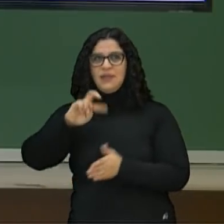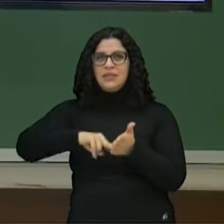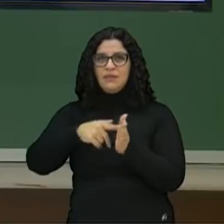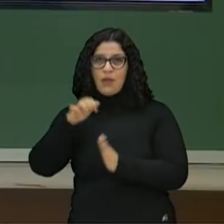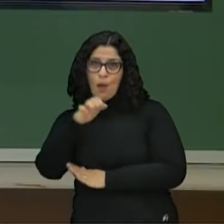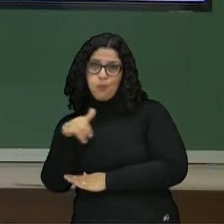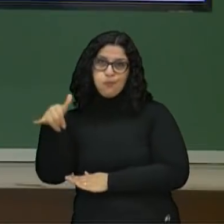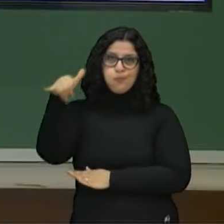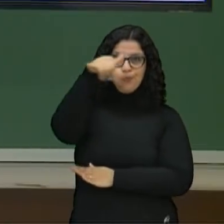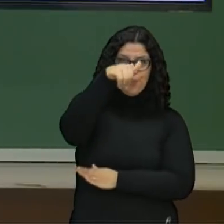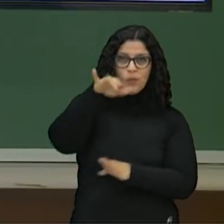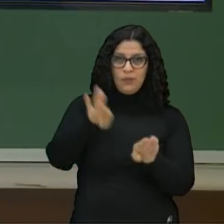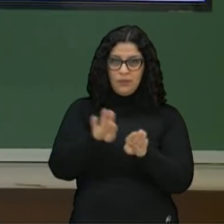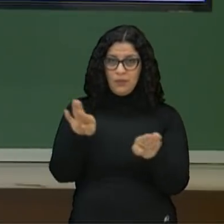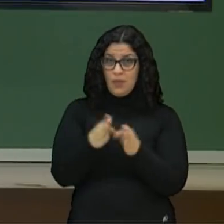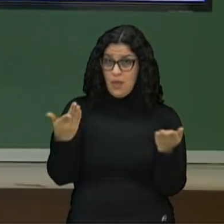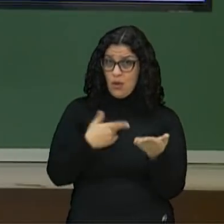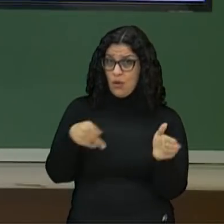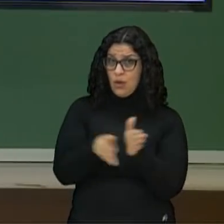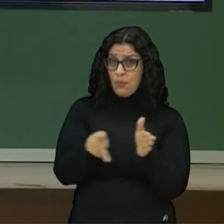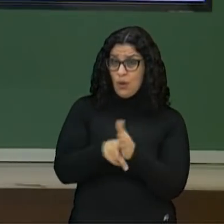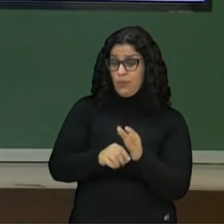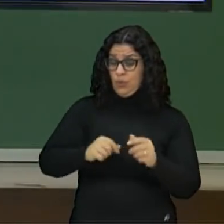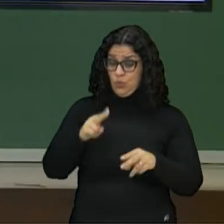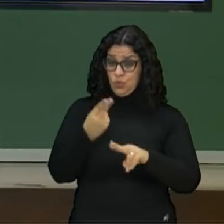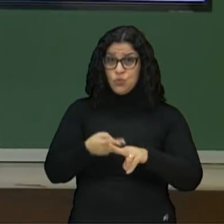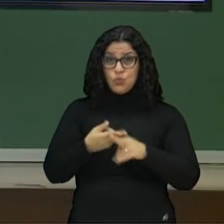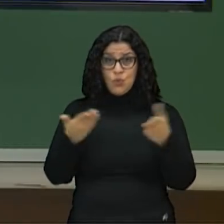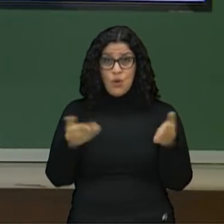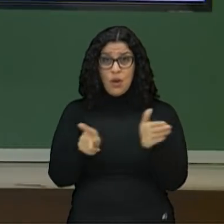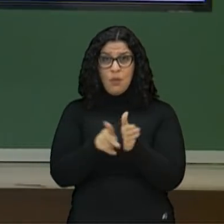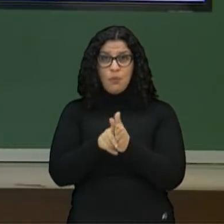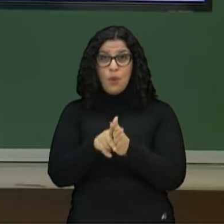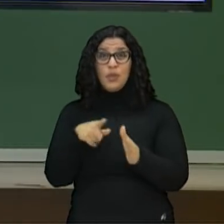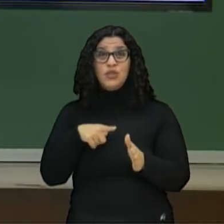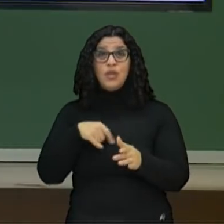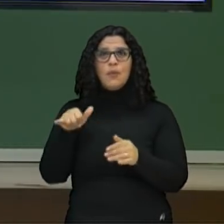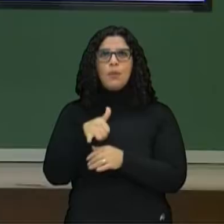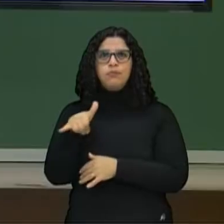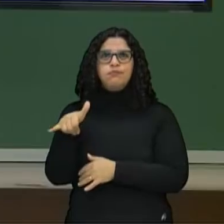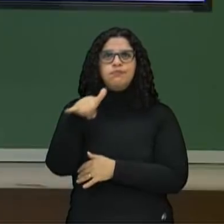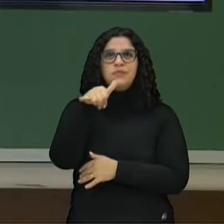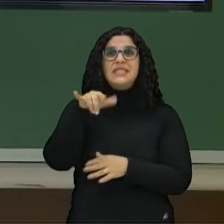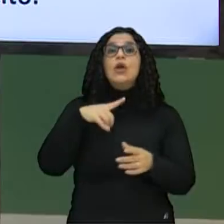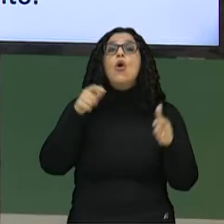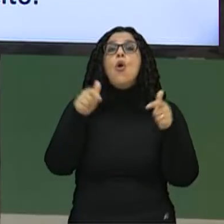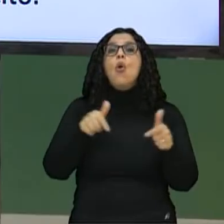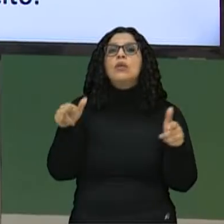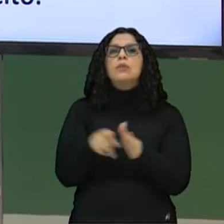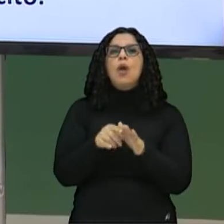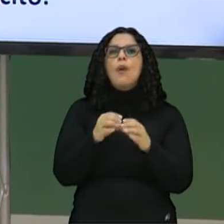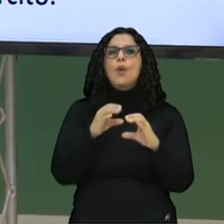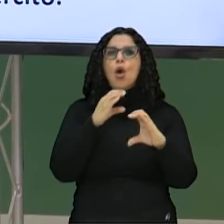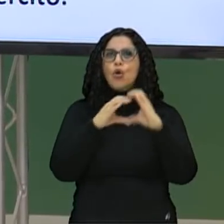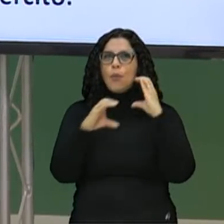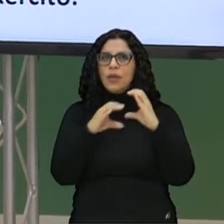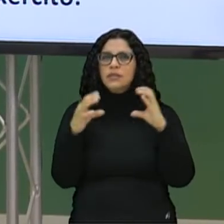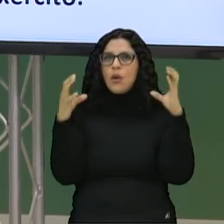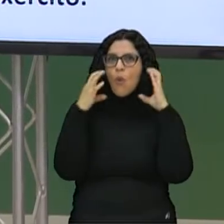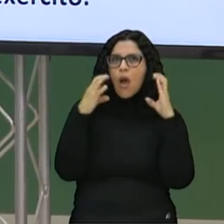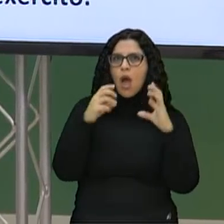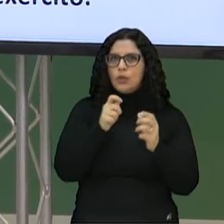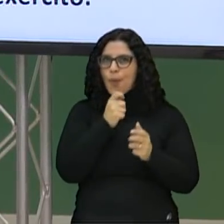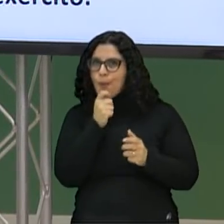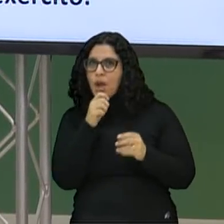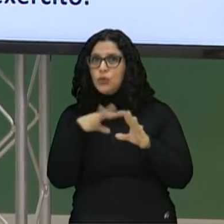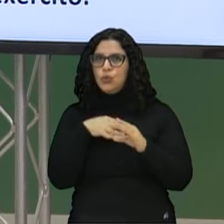para atacar o adversário. Força Aérea primeiro, com alvo nas comunicações e nas estradas. Então, a Força Aérea